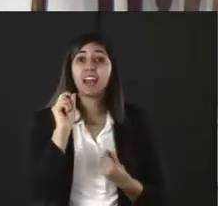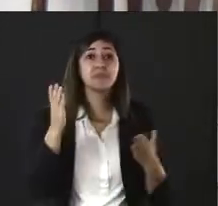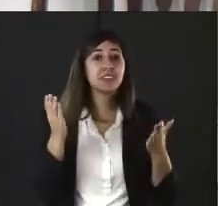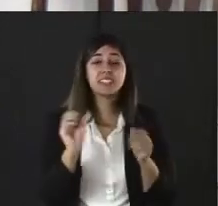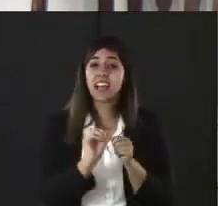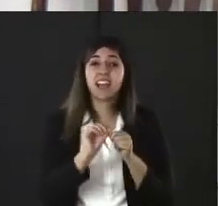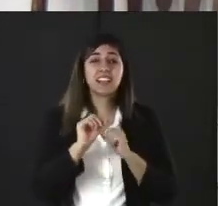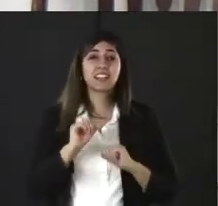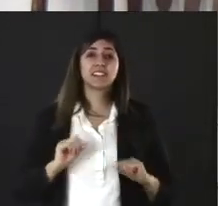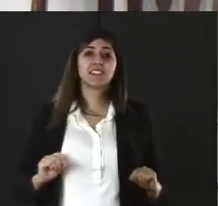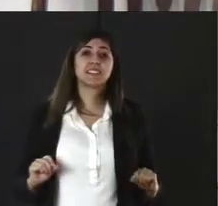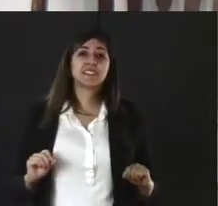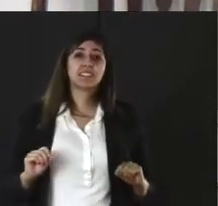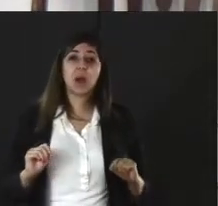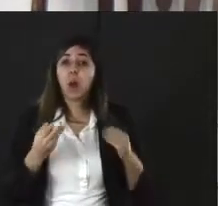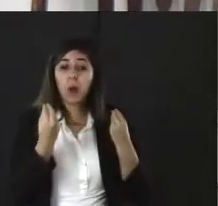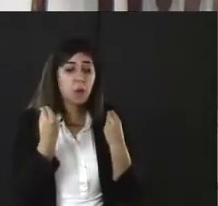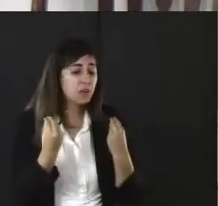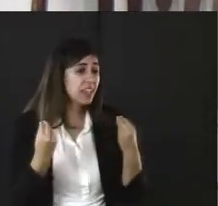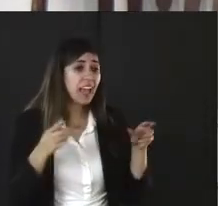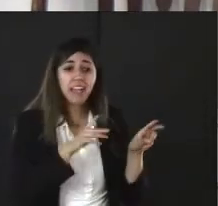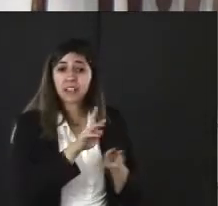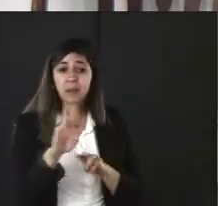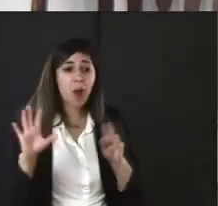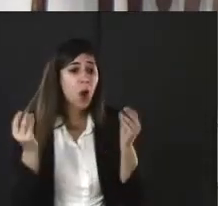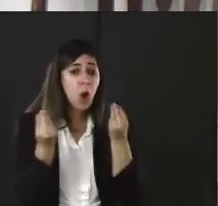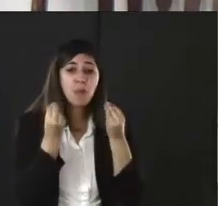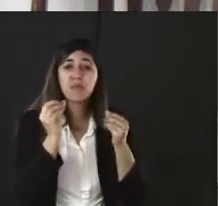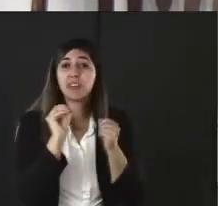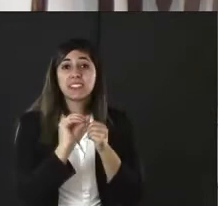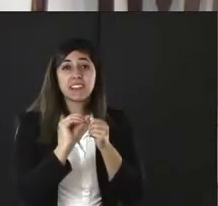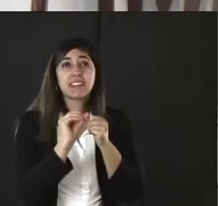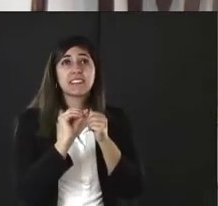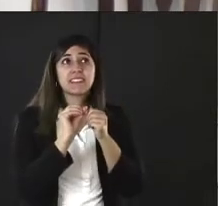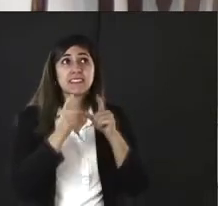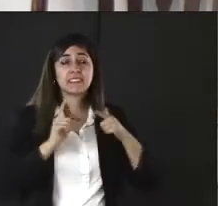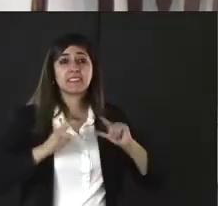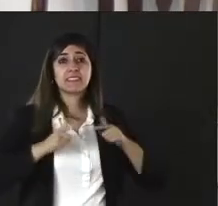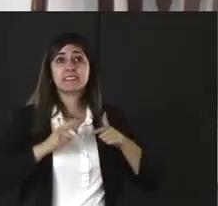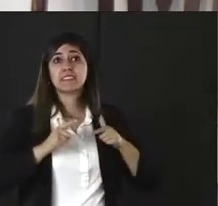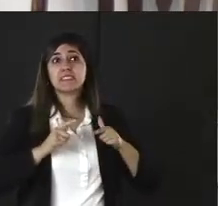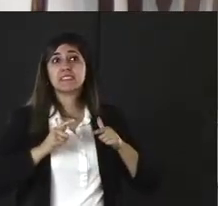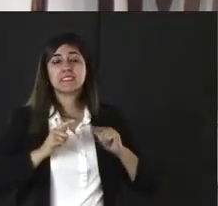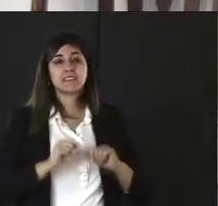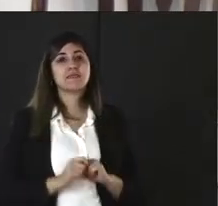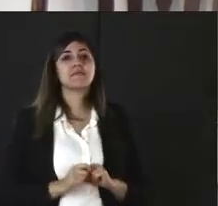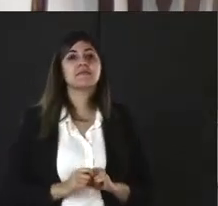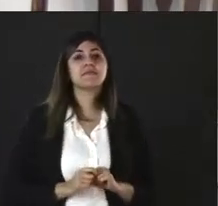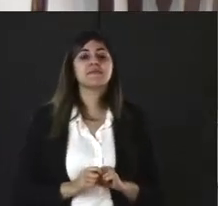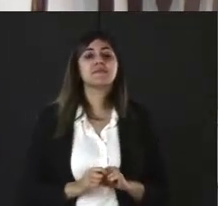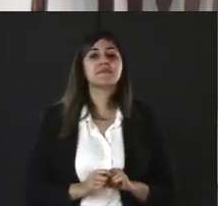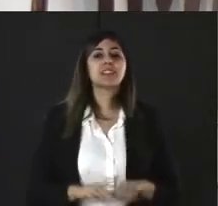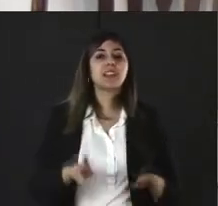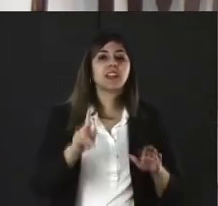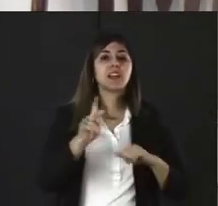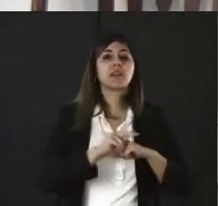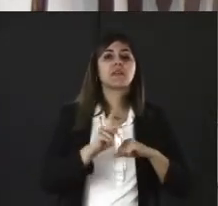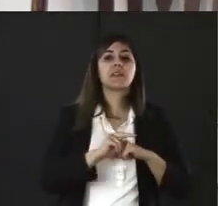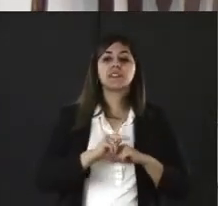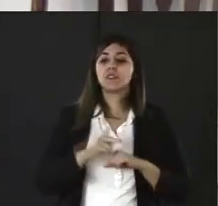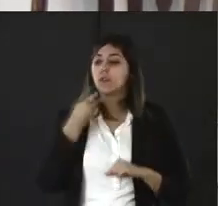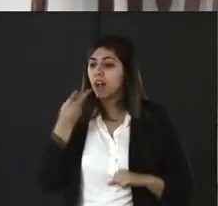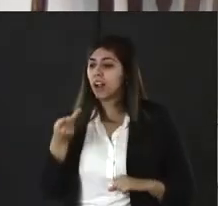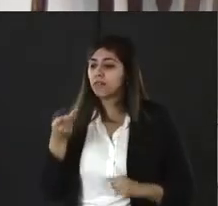que faremos varões irmãos pedem os judeus depois do sermão de pedro e pedro disse